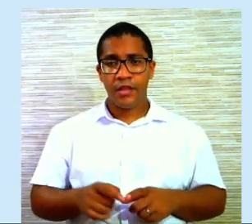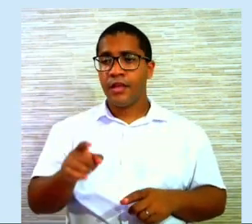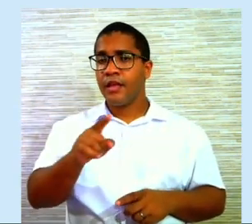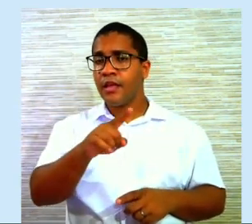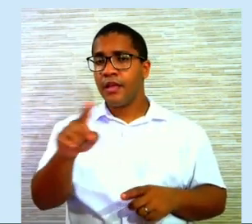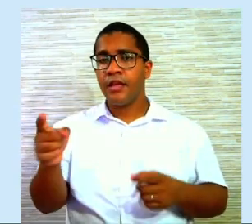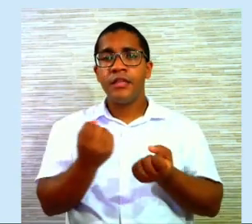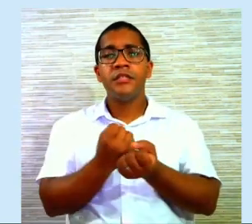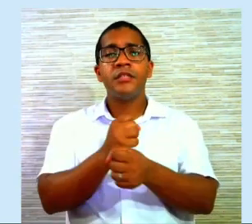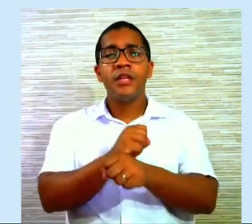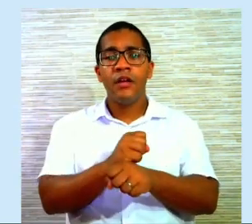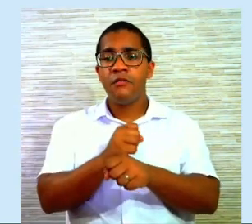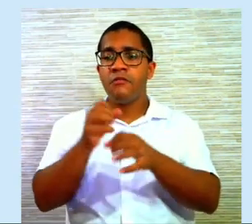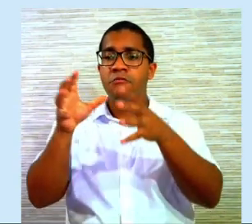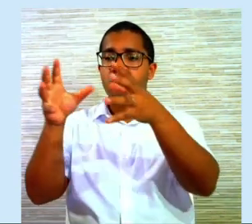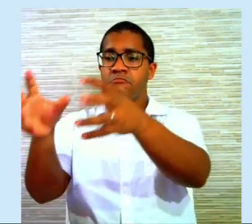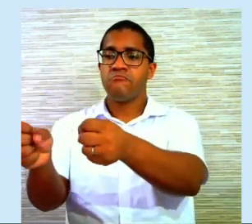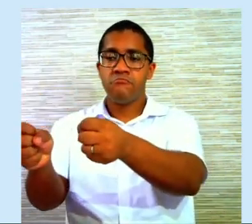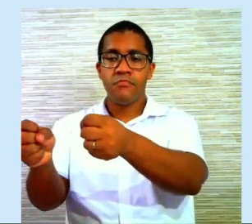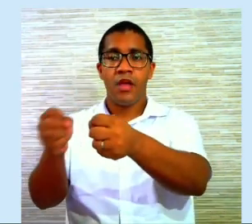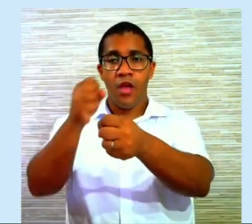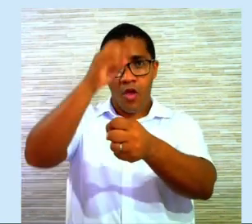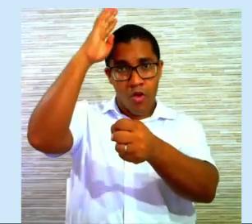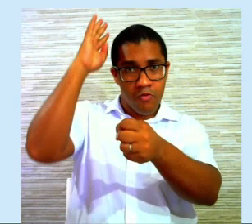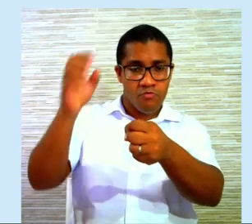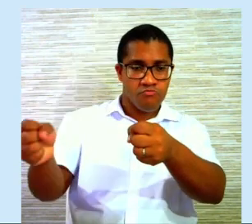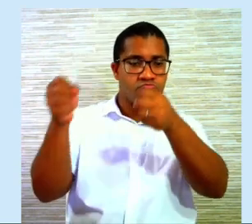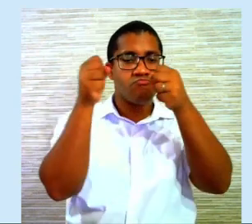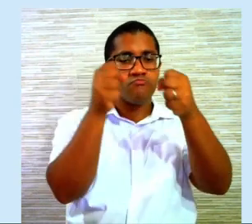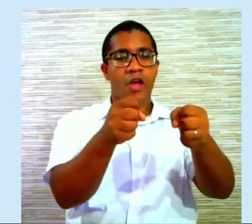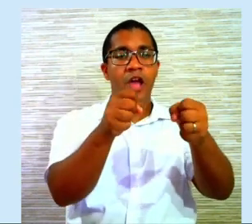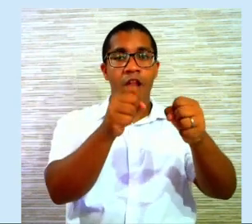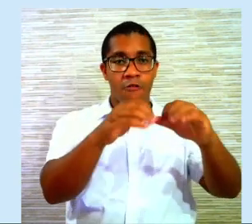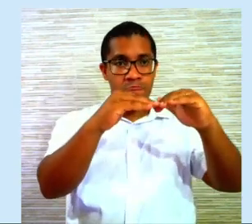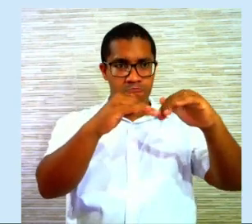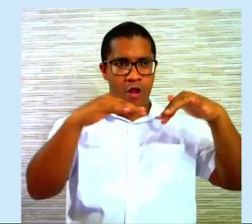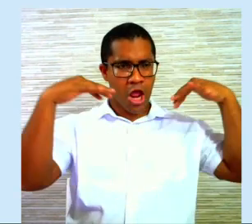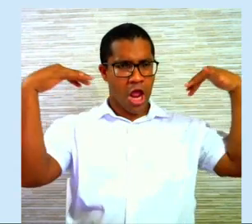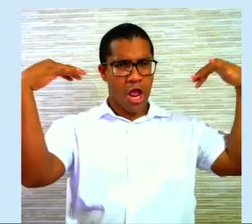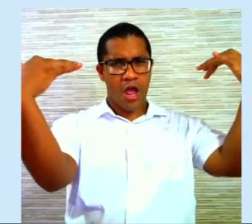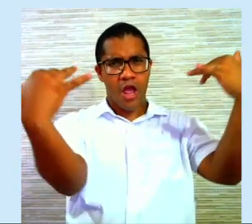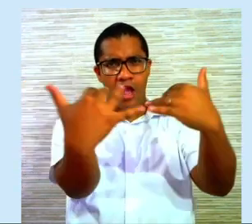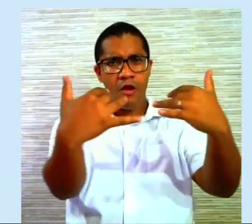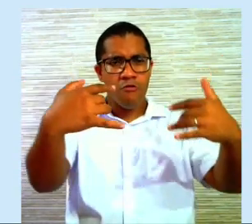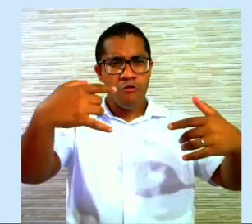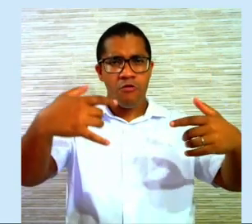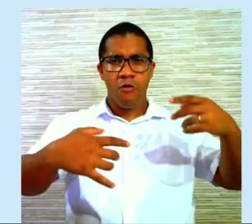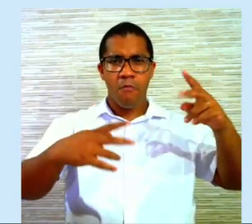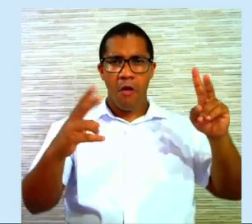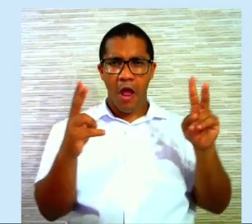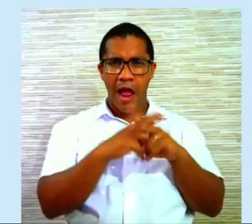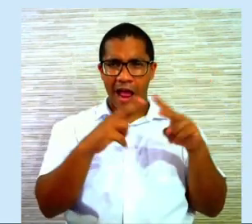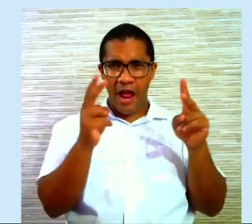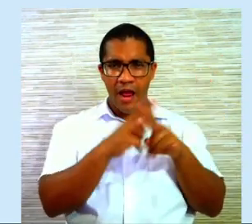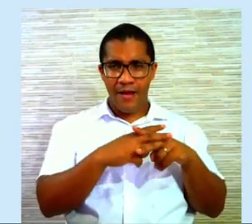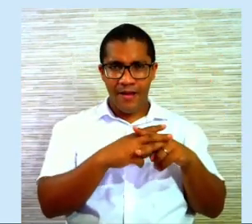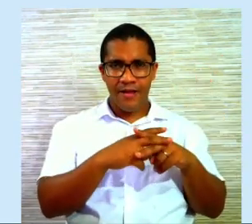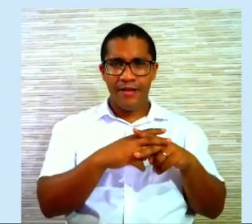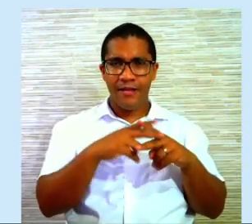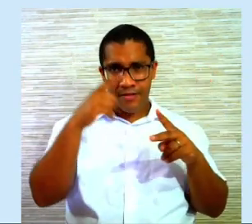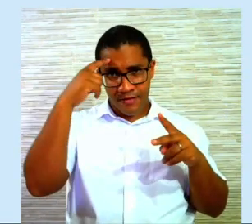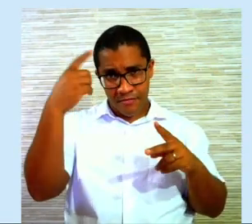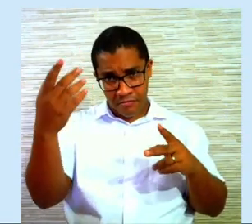Ou seja, o escravo era levado em Roma para as arenas de gladiadores, né? E havia exploração da sua força de